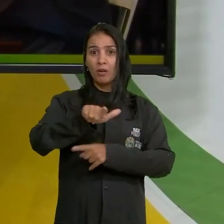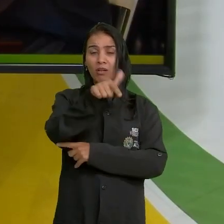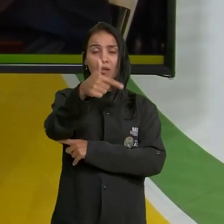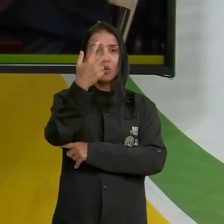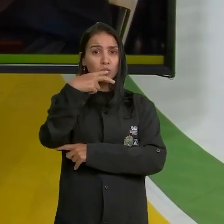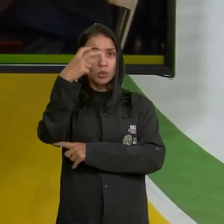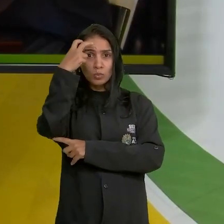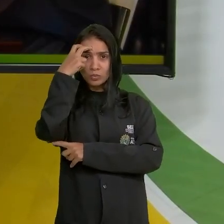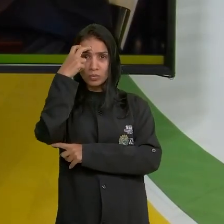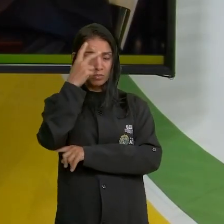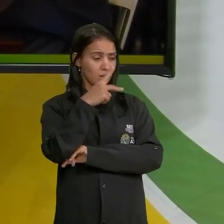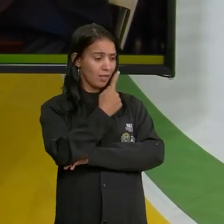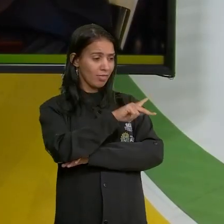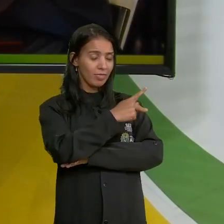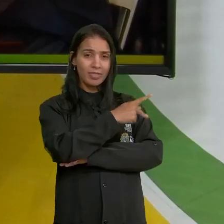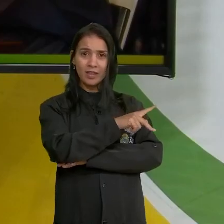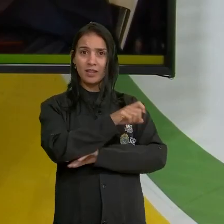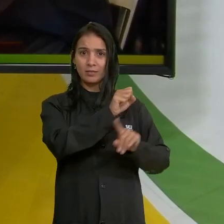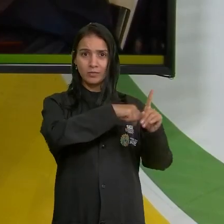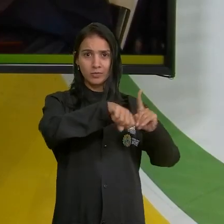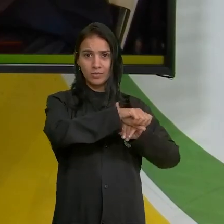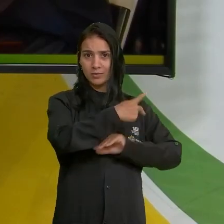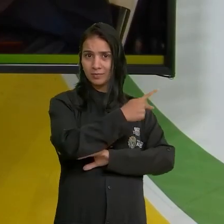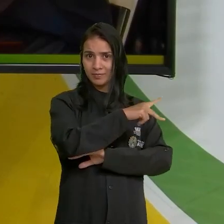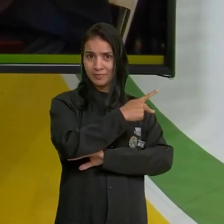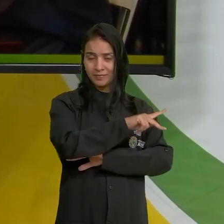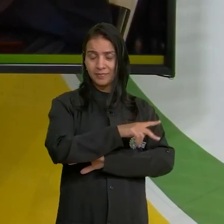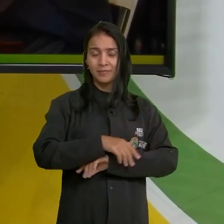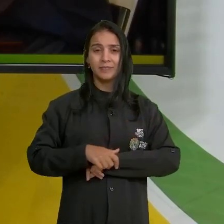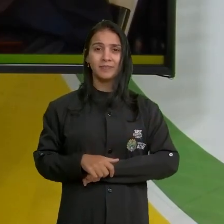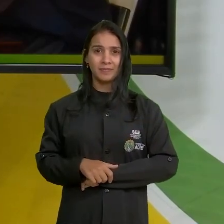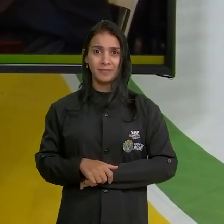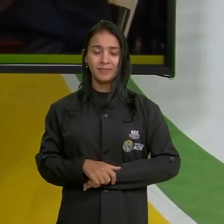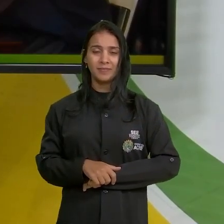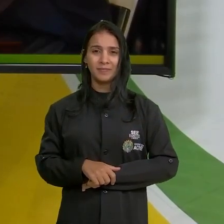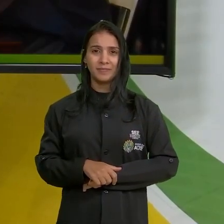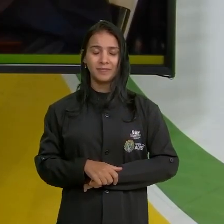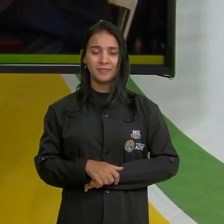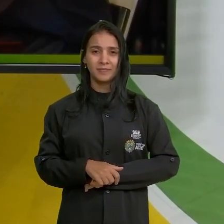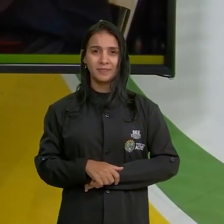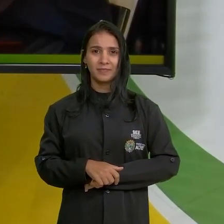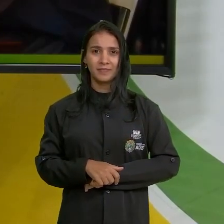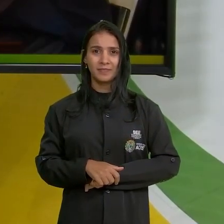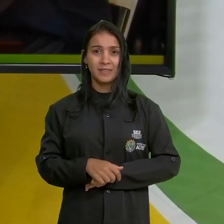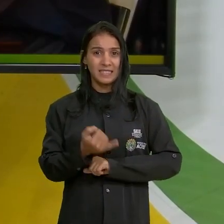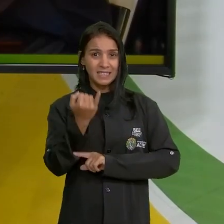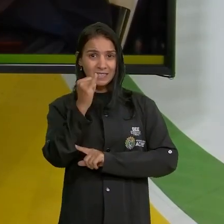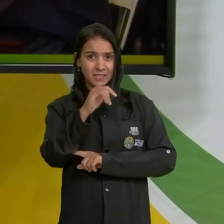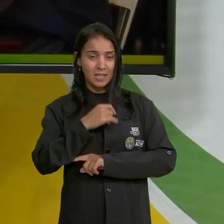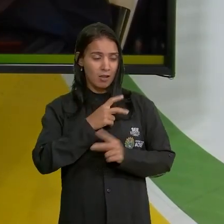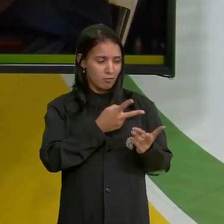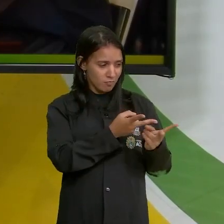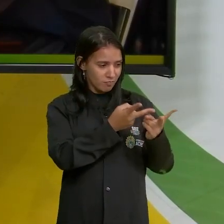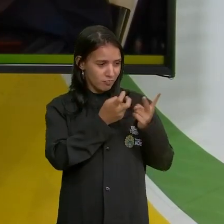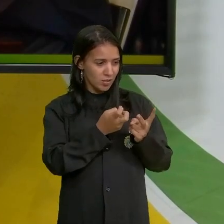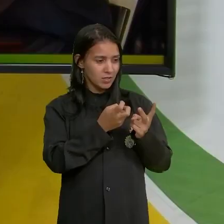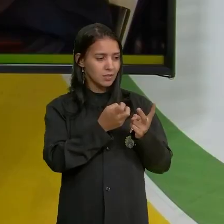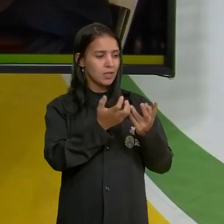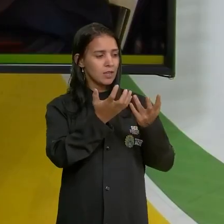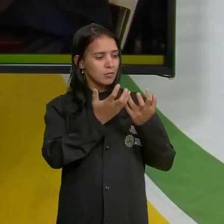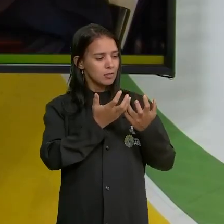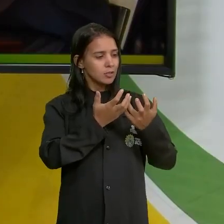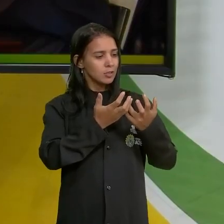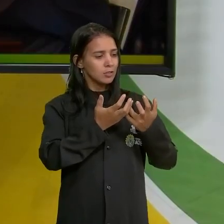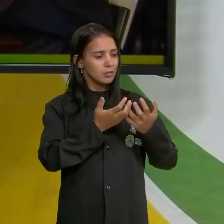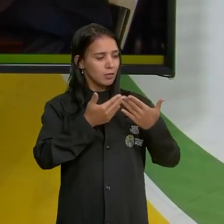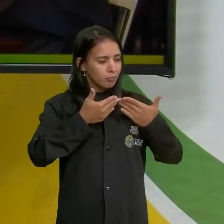cultura, é uma outra sociedade. Quando eu me disponho a compreender isso, eu